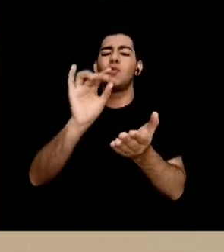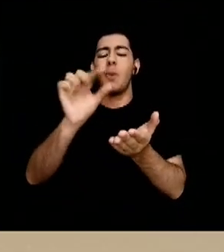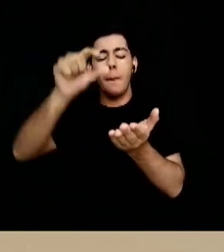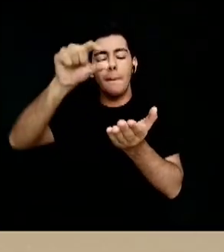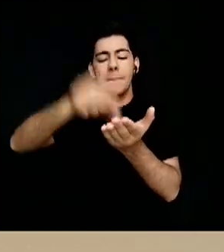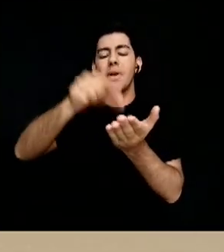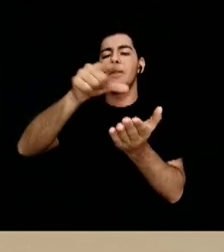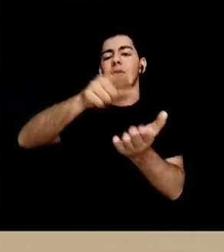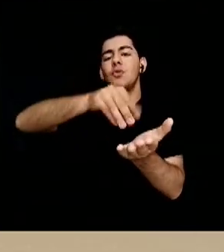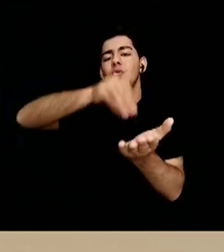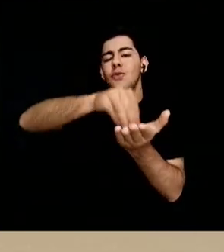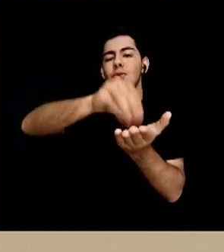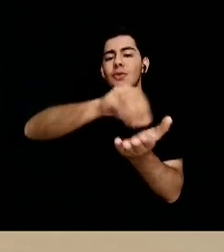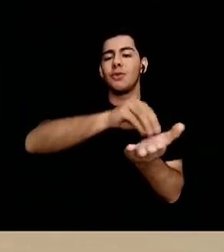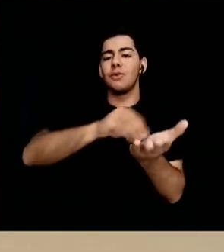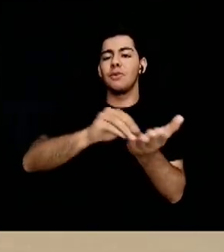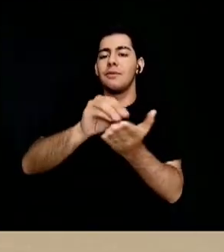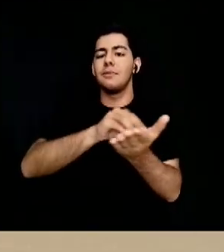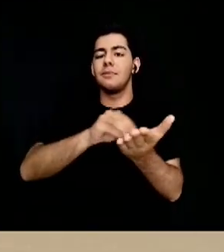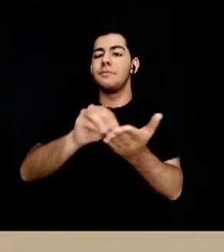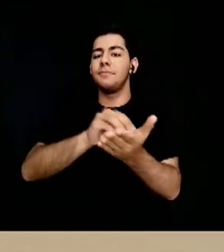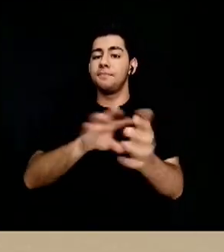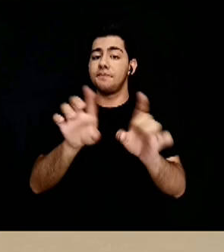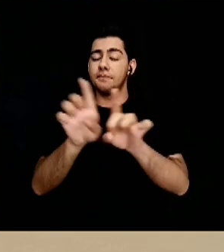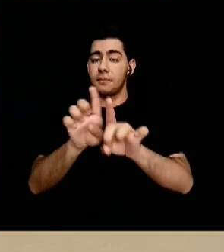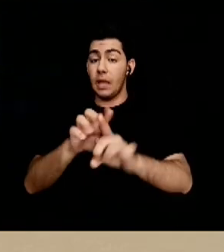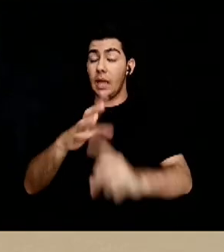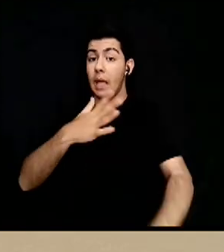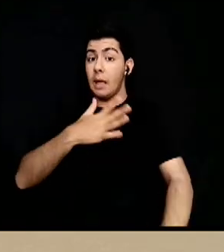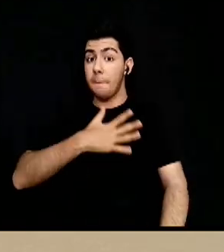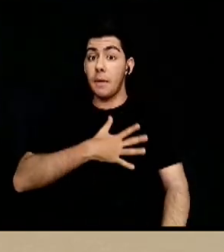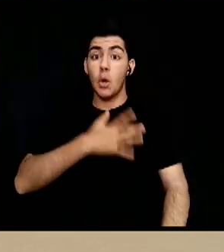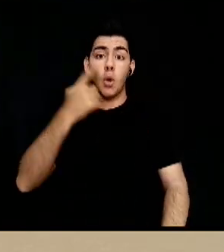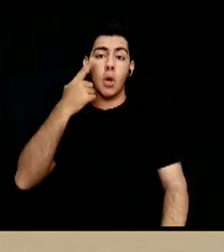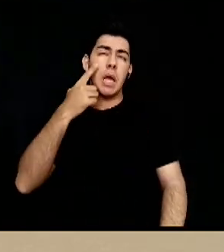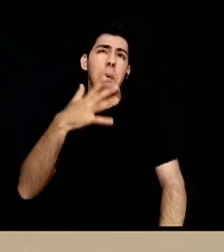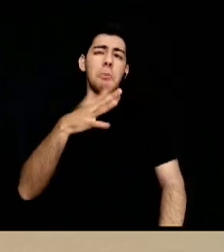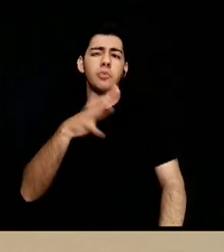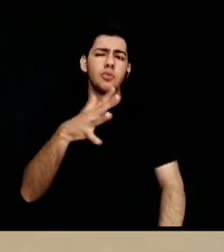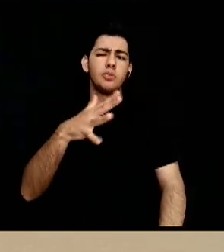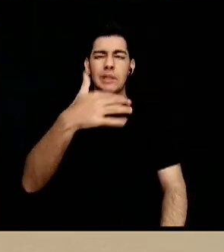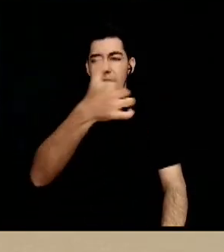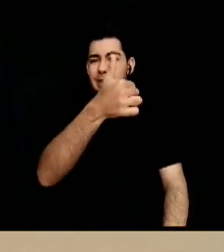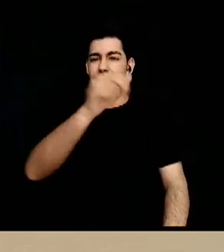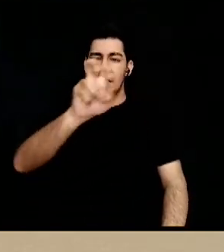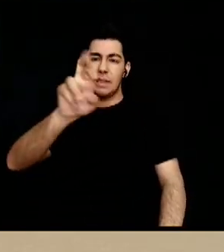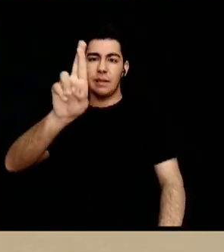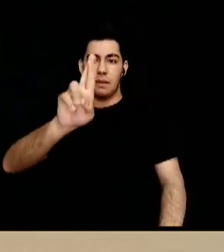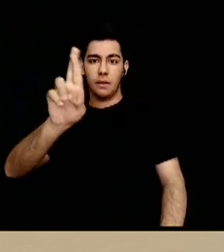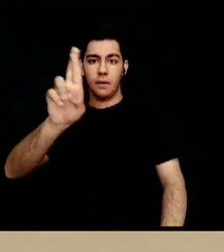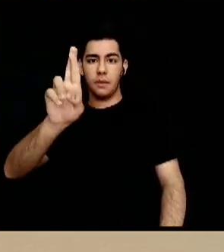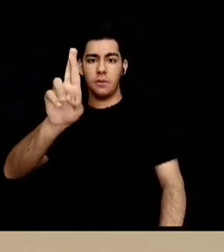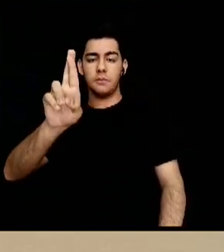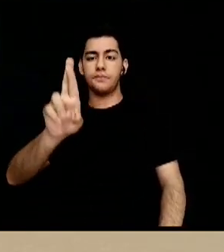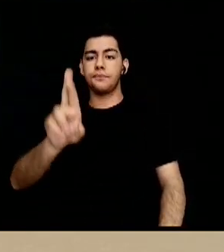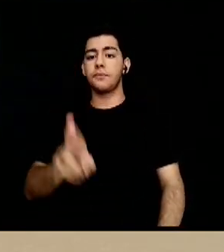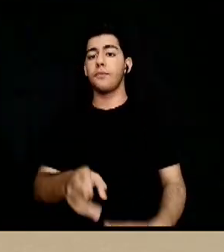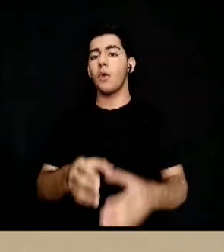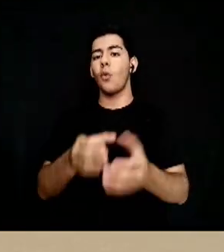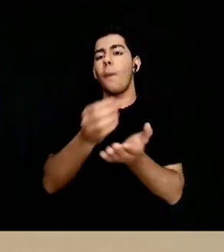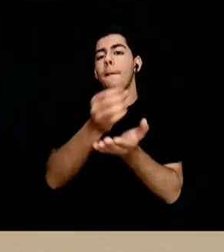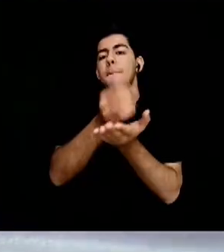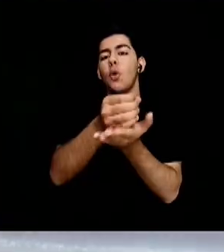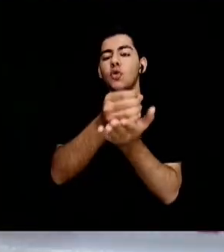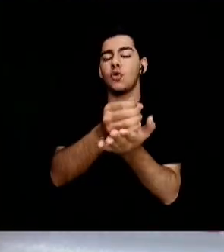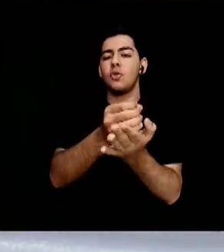tá? Essa tinta aqui, ela custa em torno de uns R$15, tá? O potinho. Tem outras tintas que são um